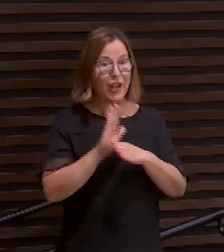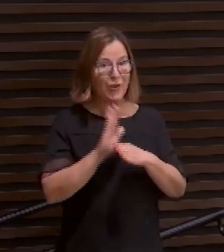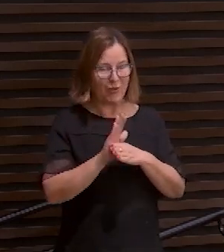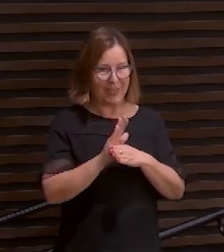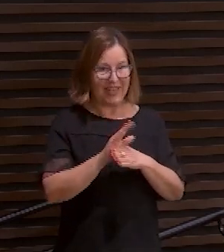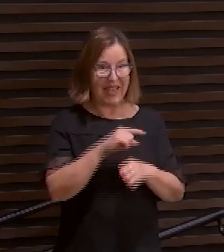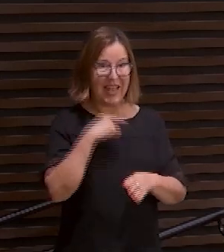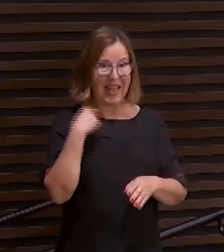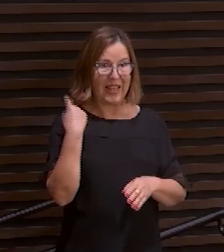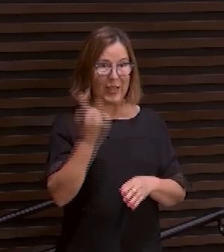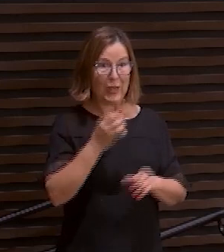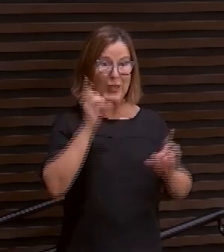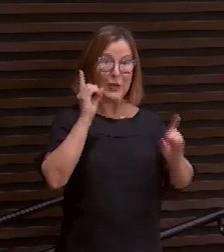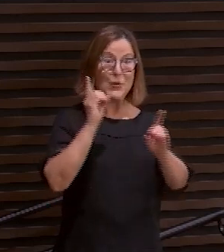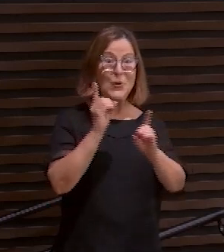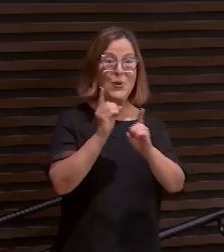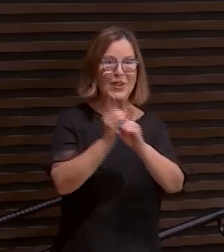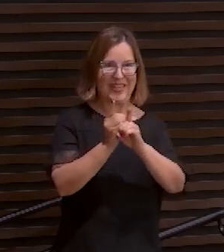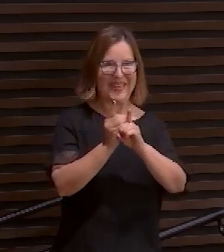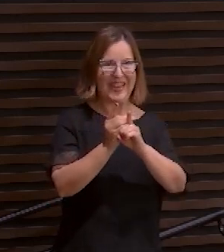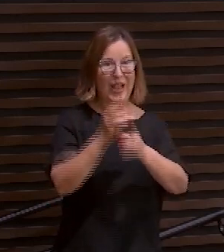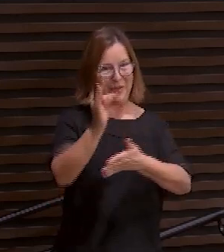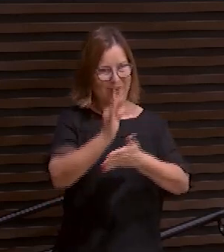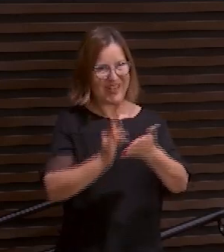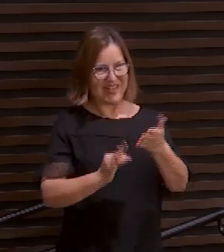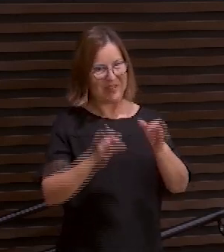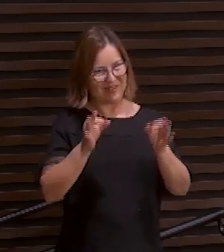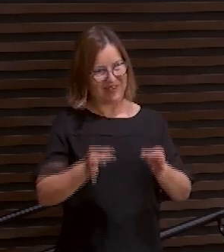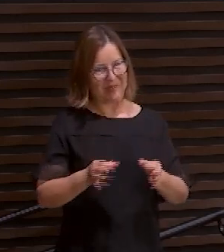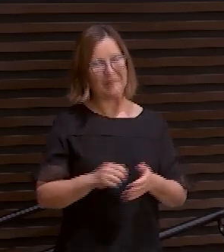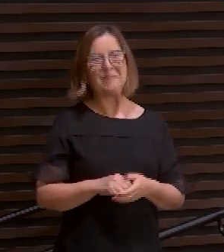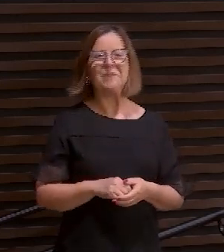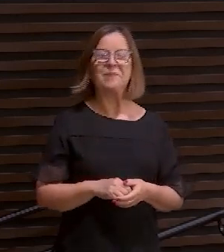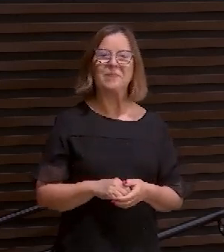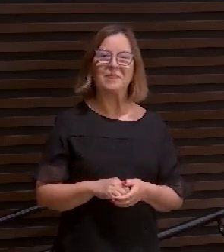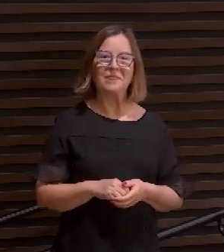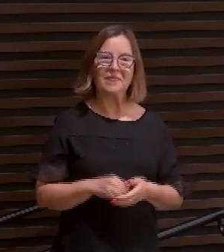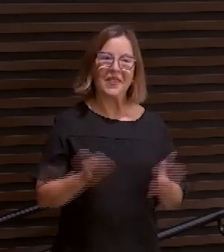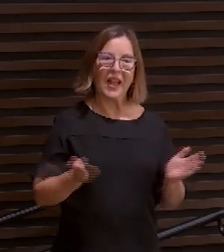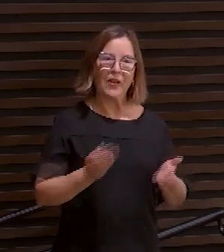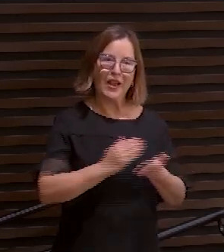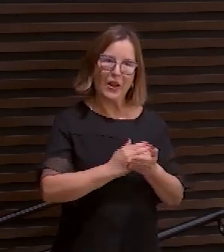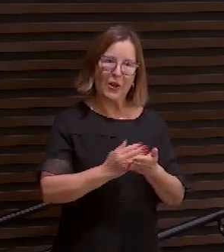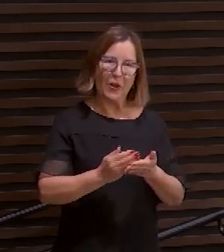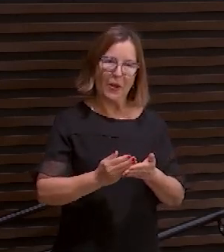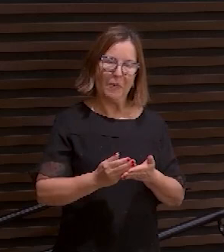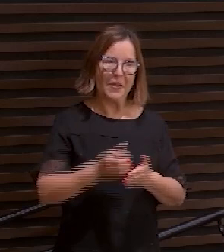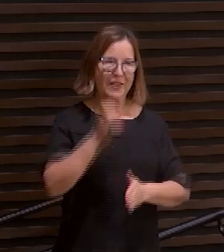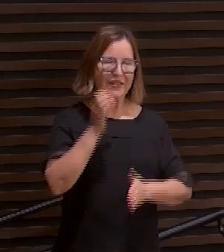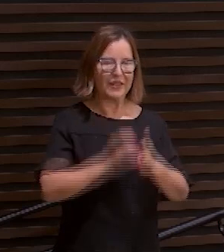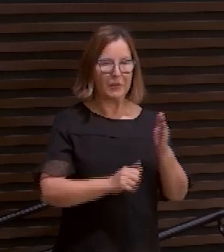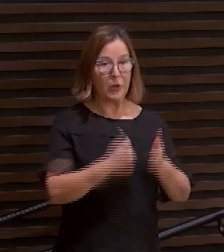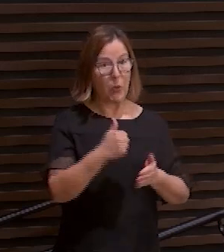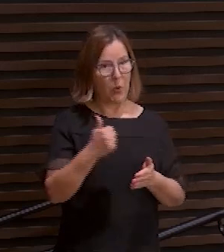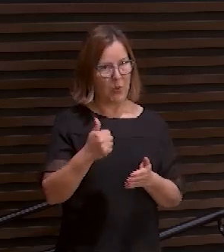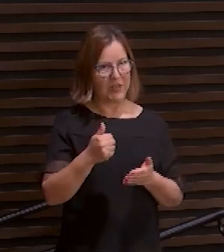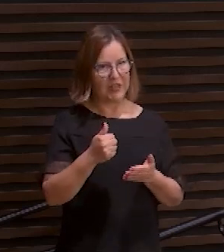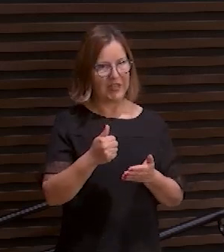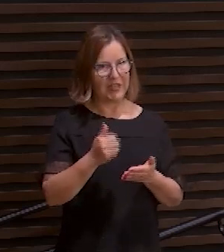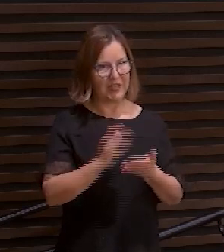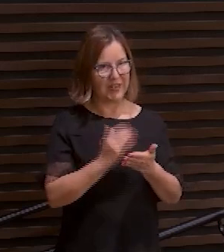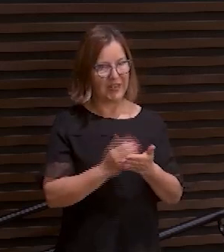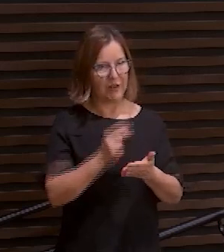achar. Então ele agora vai entrar no capítulo 11 de Hebreus, que é um